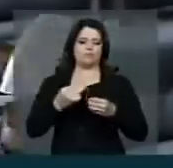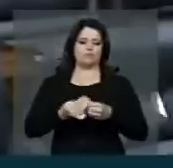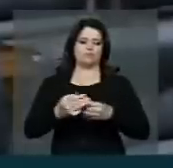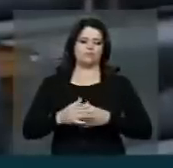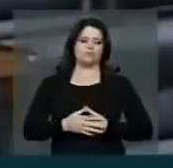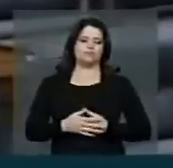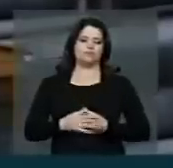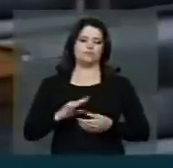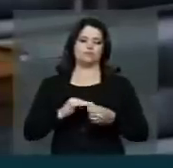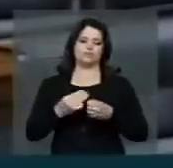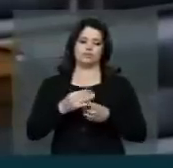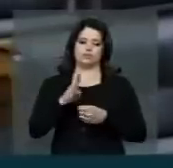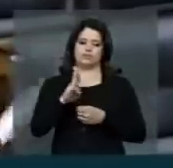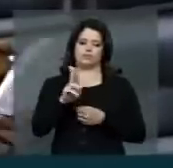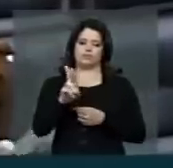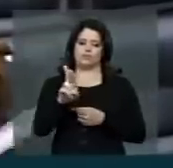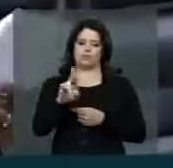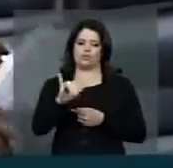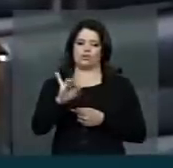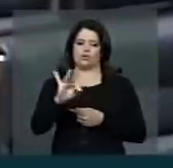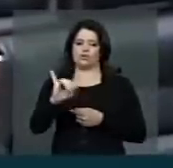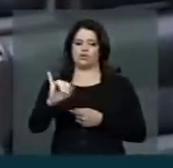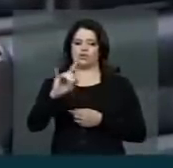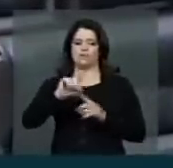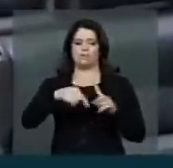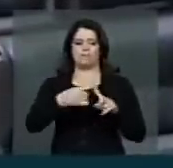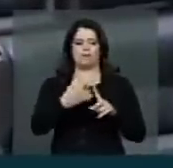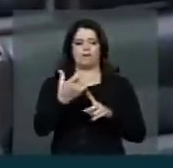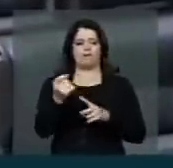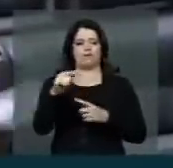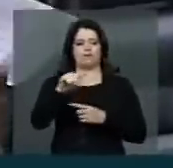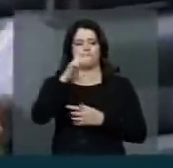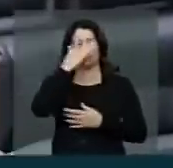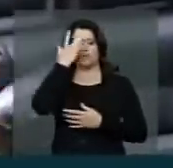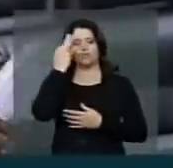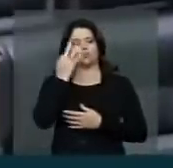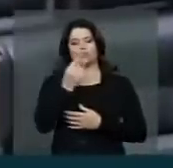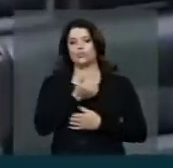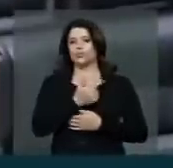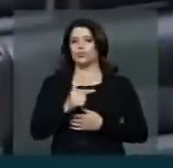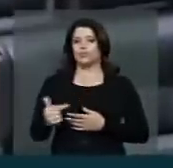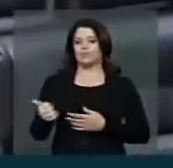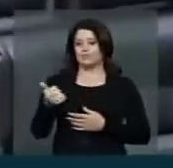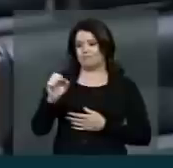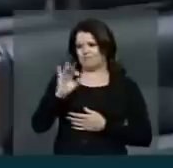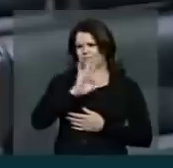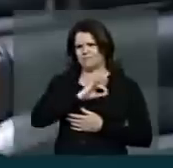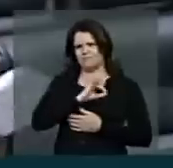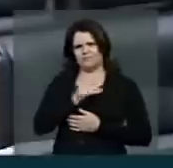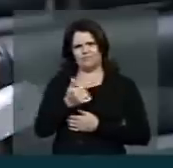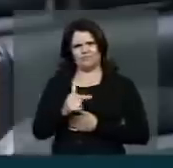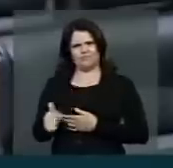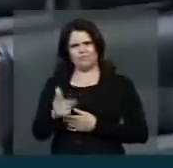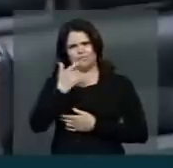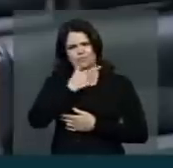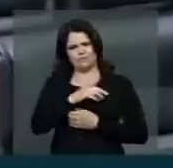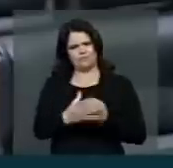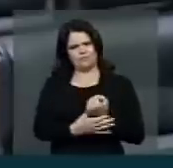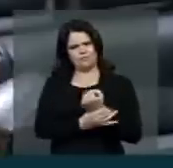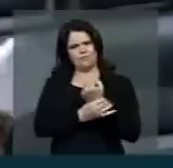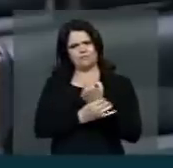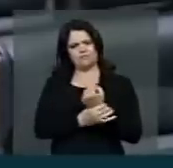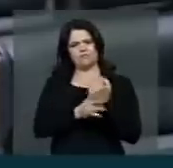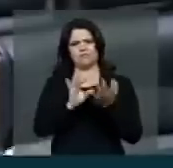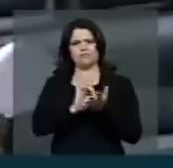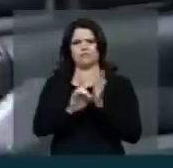O município de Buriti é um município com mais de 20 mil habitantes, não tem 10 policiais para dar segurança